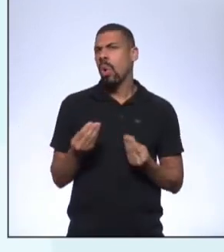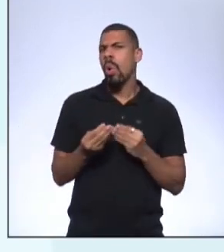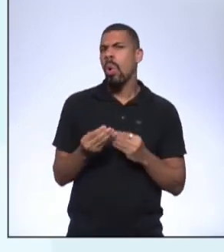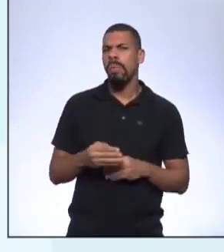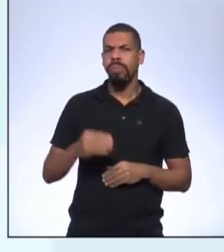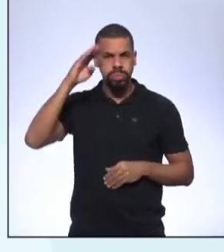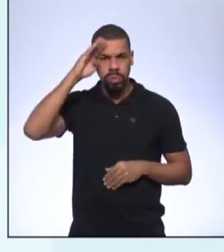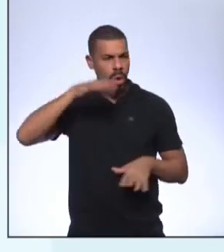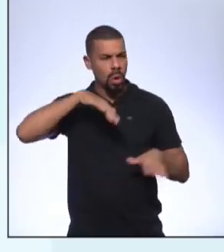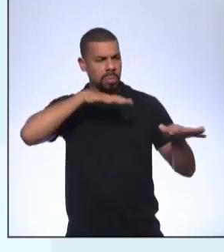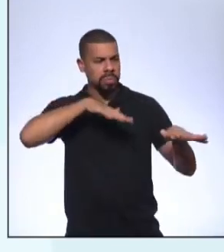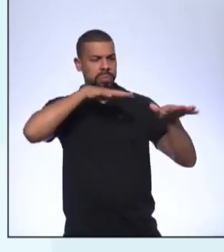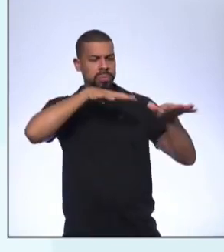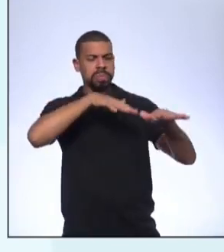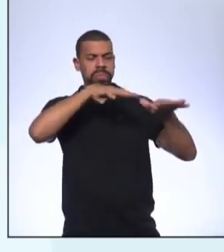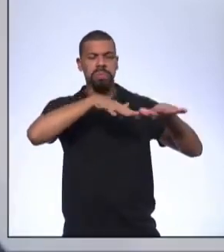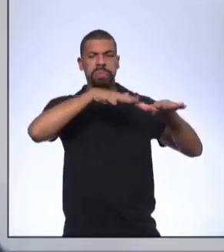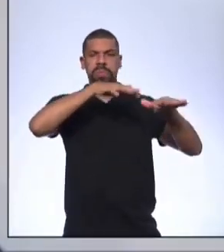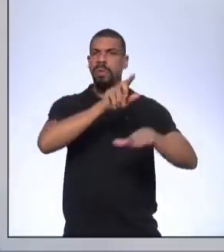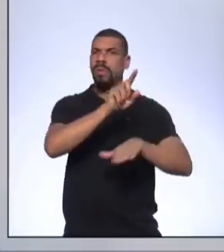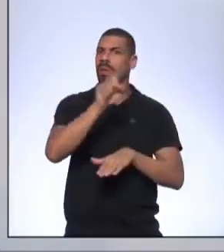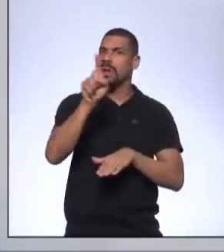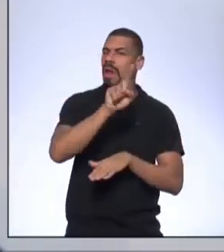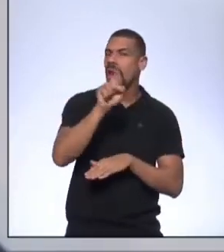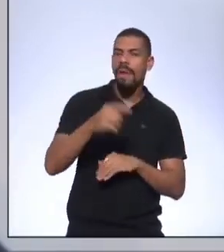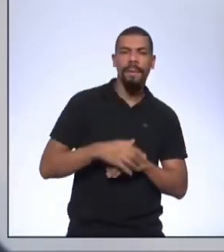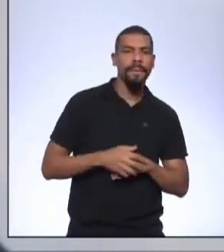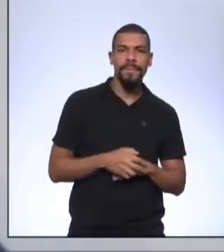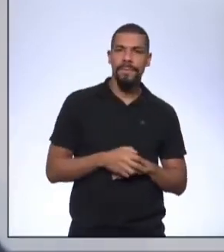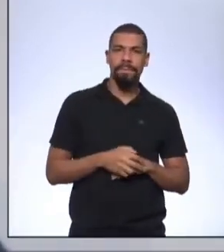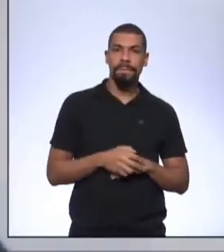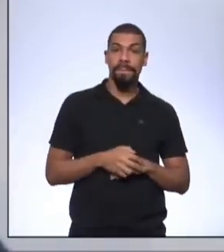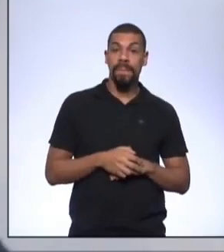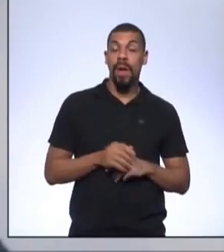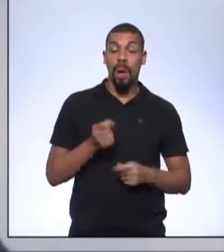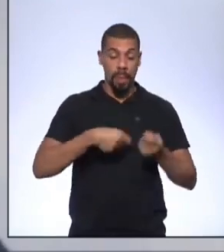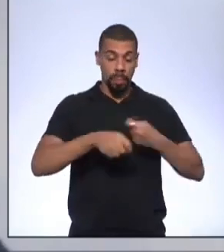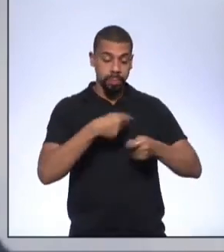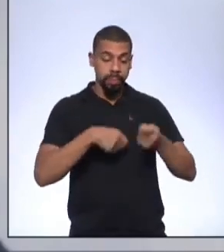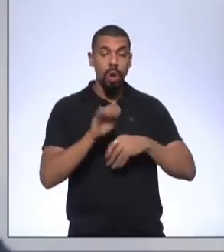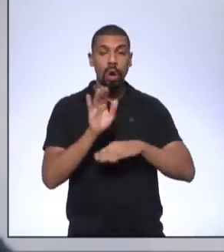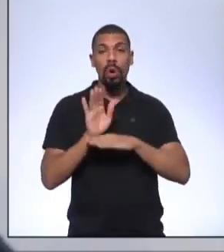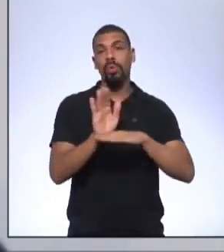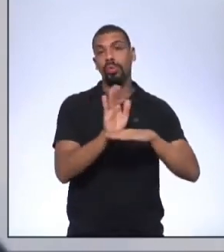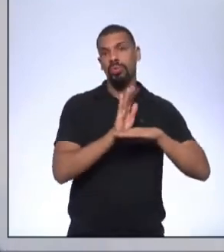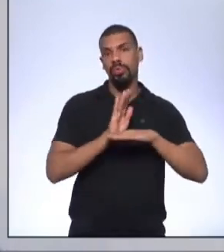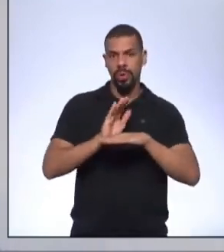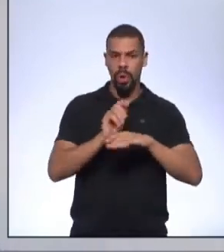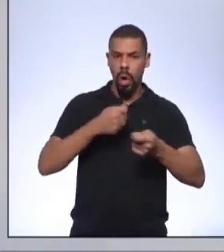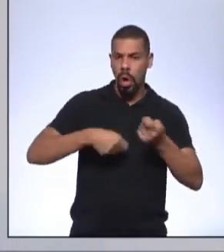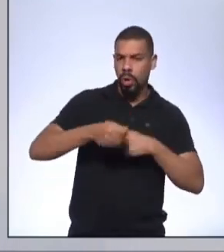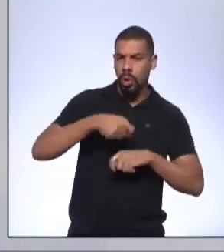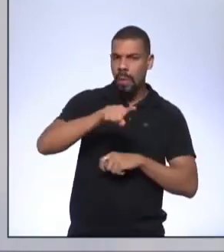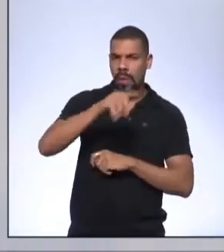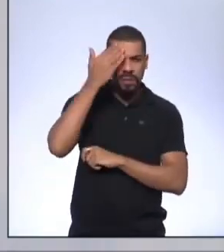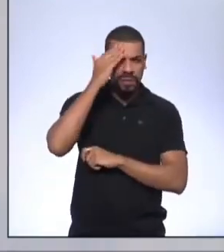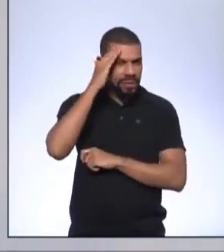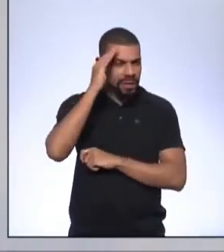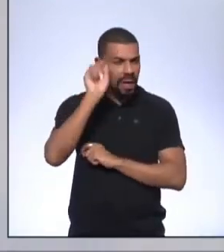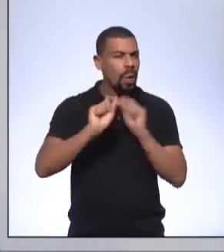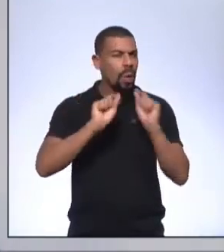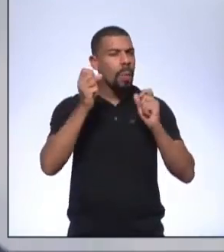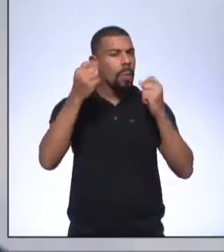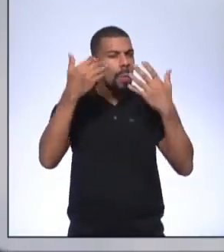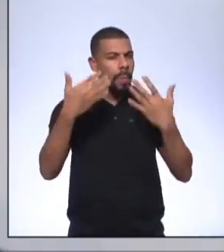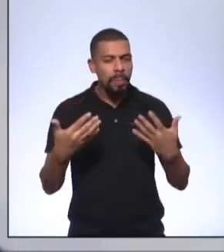É com exército? Não, é uma proteção econômica, tá? Então, só para vocês terem uma